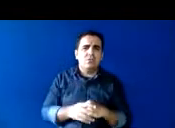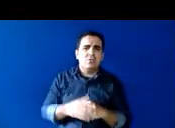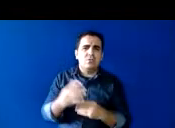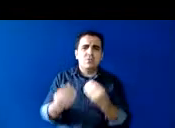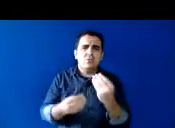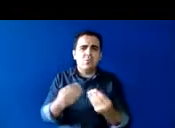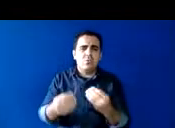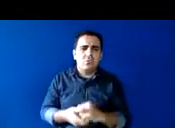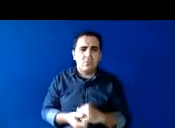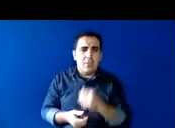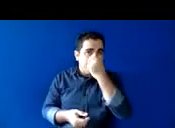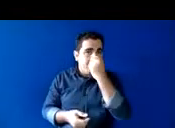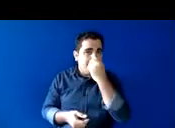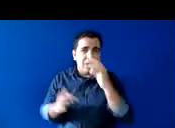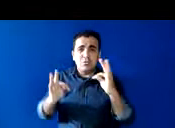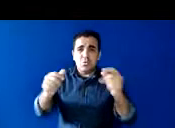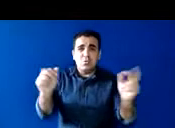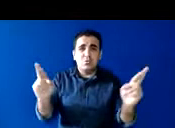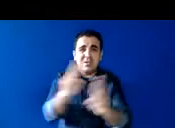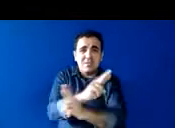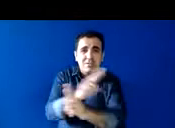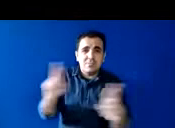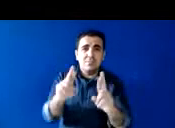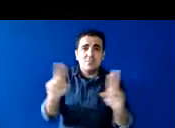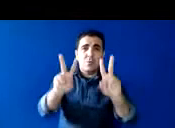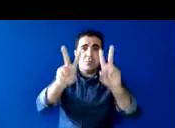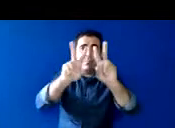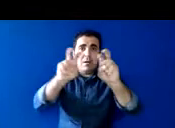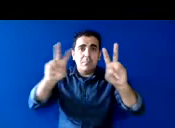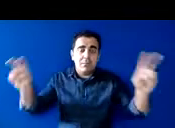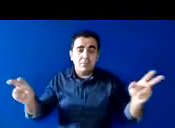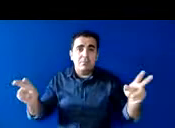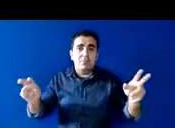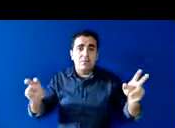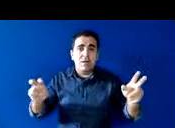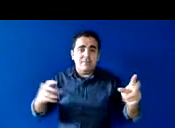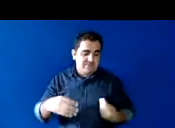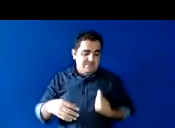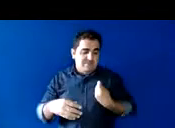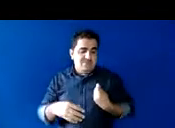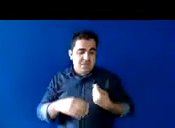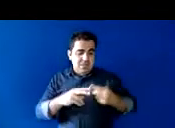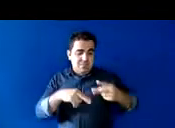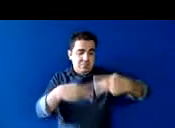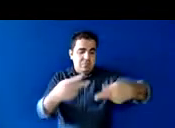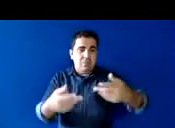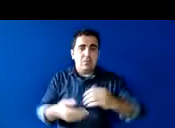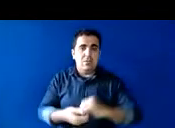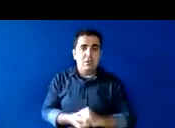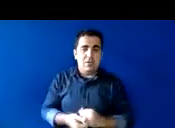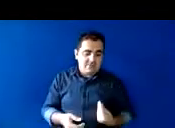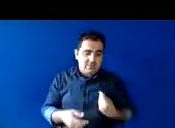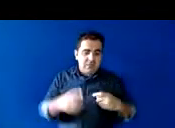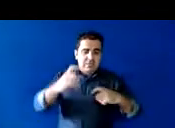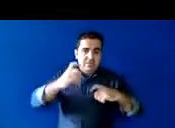a todas as interações, a todos os aspectos da sua vida reprodutiva, da sua vida